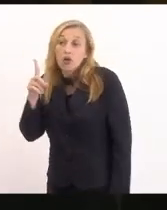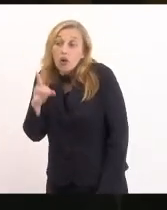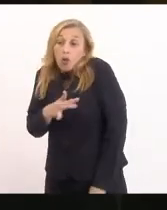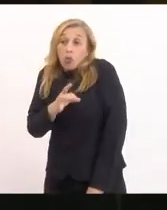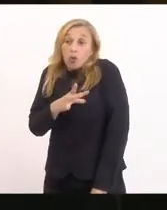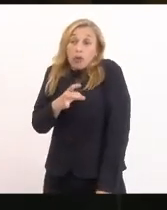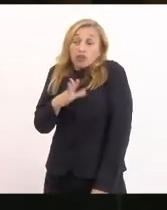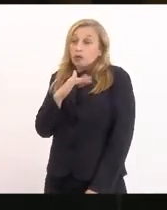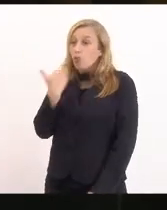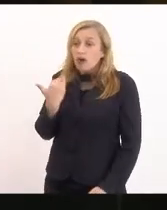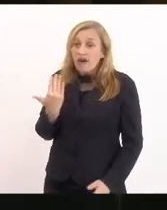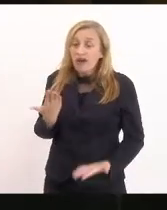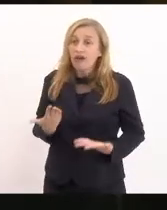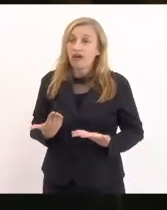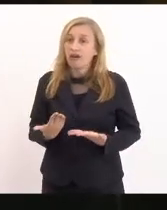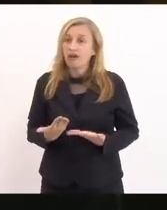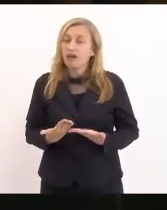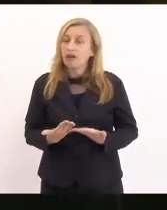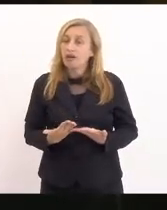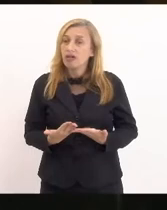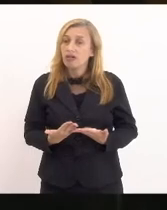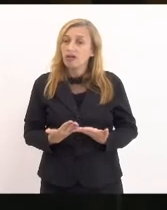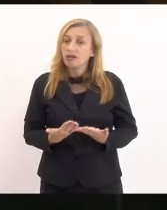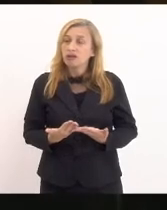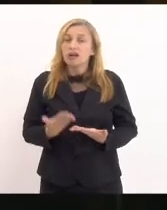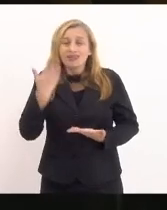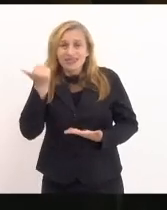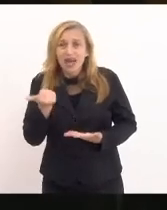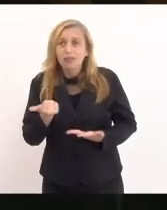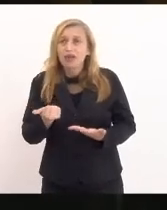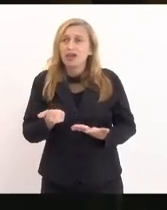A família da vítima. Sabe,